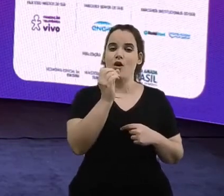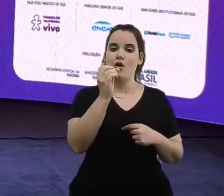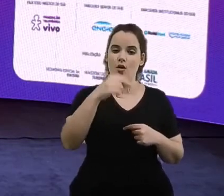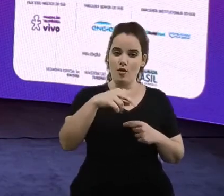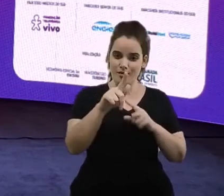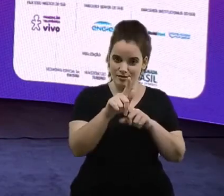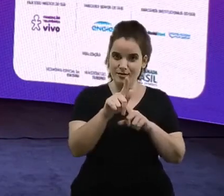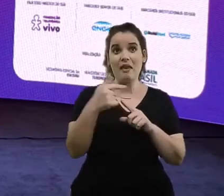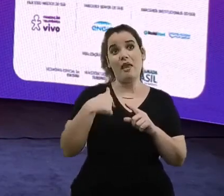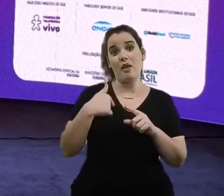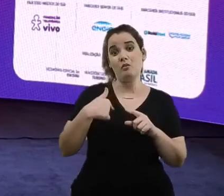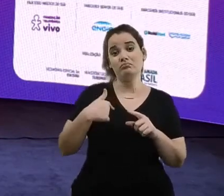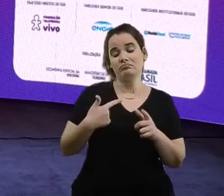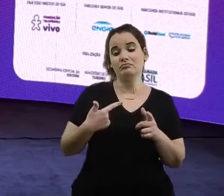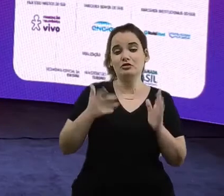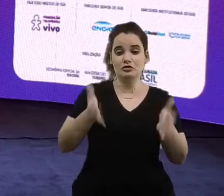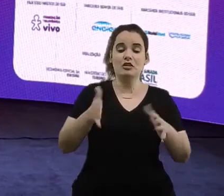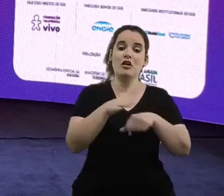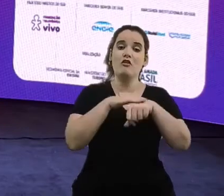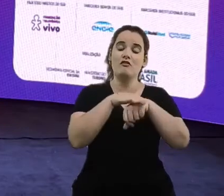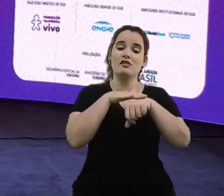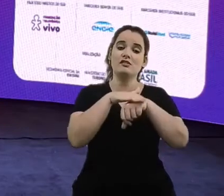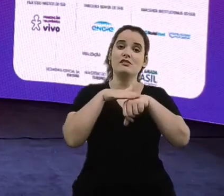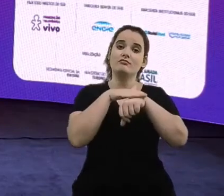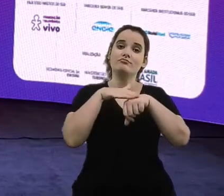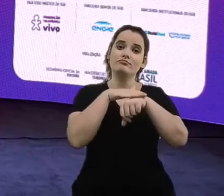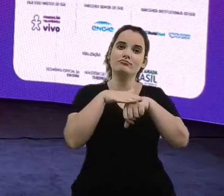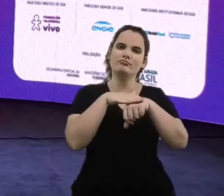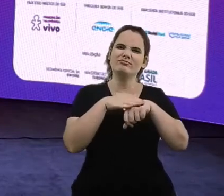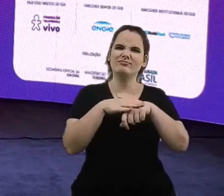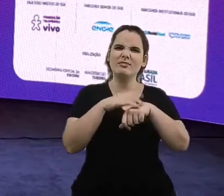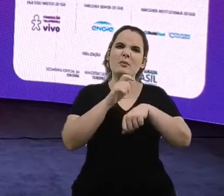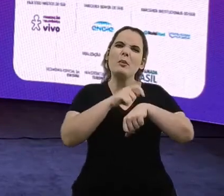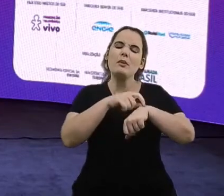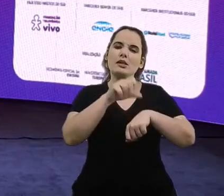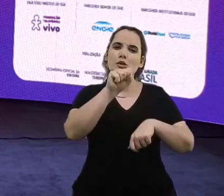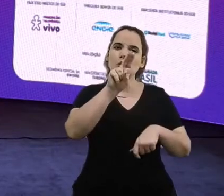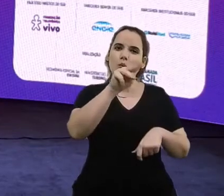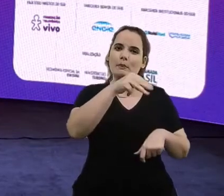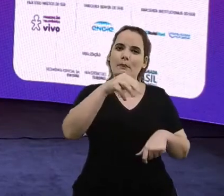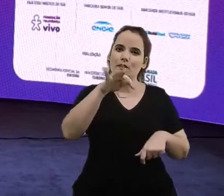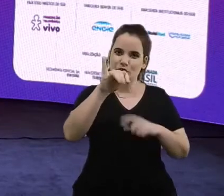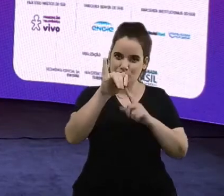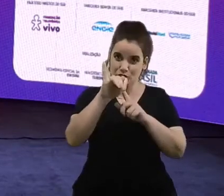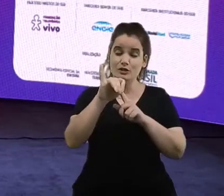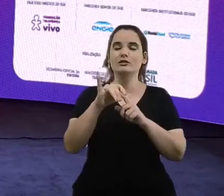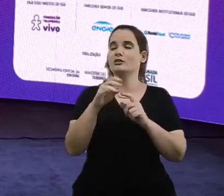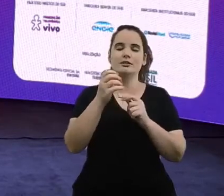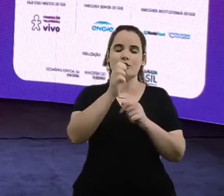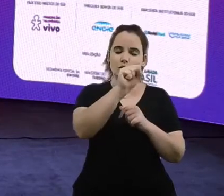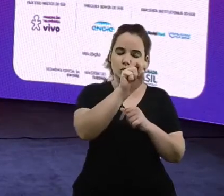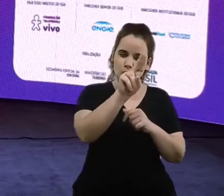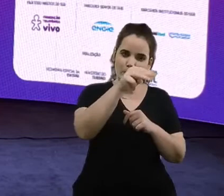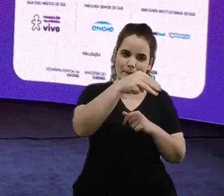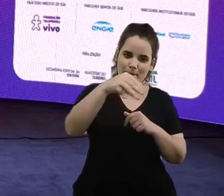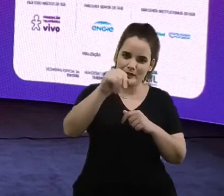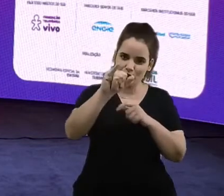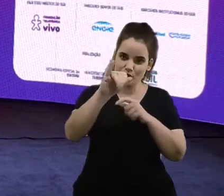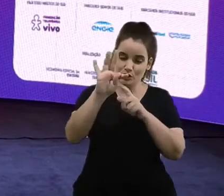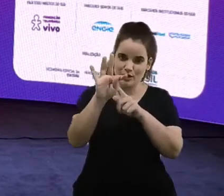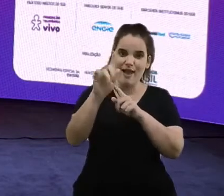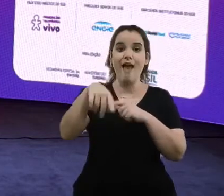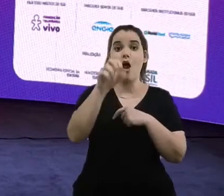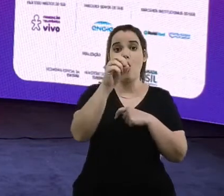o prazer de falar durante o Summit, que chama-se Community Solutions, e é uma ONG americana.